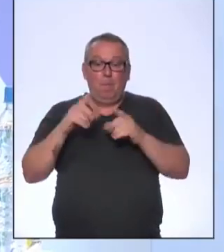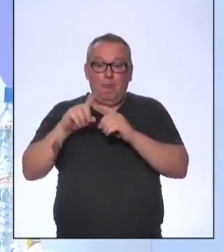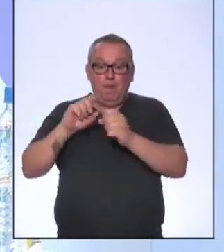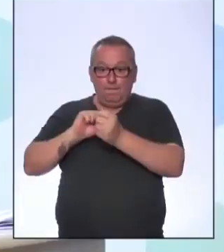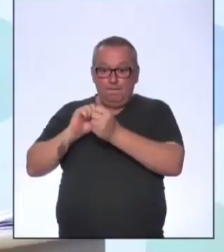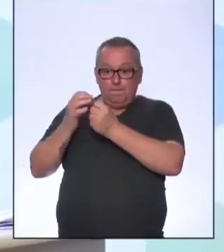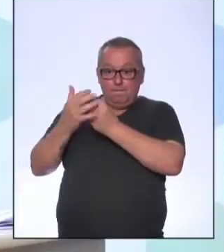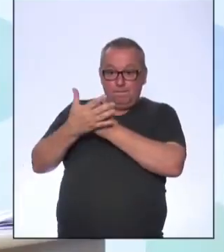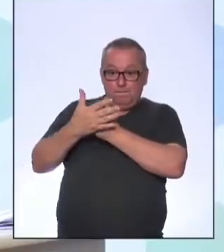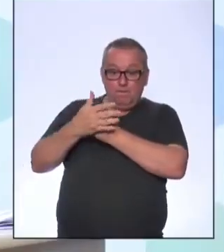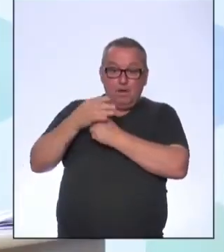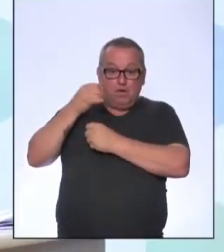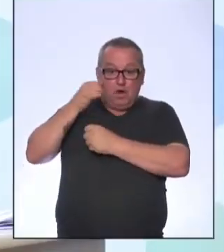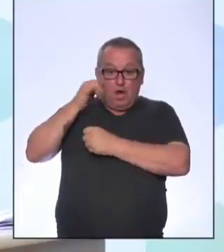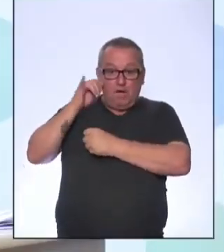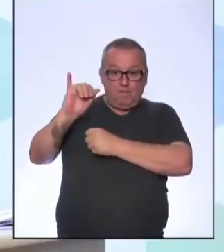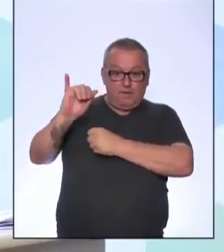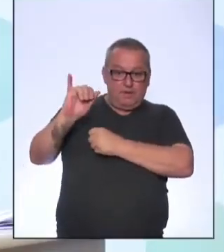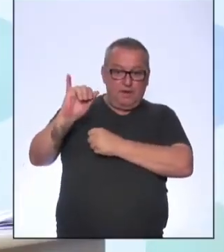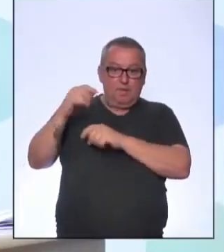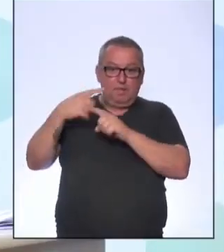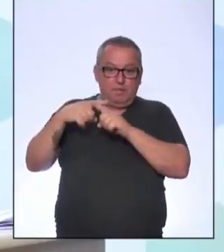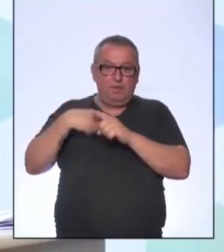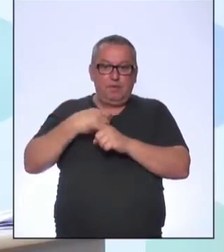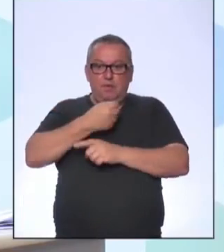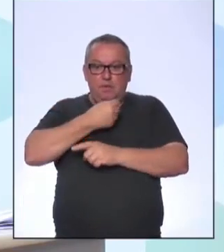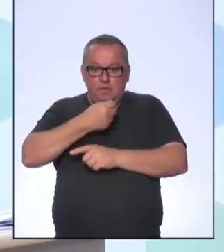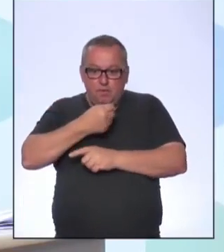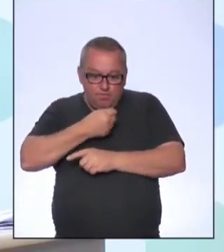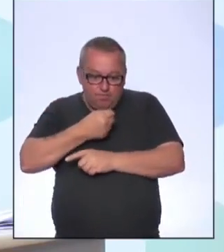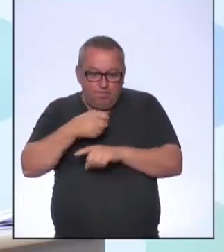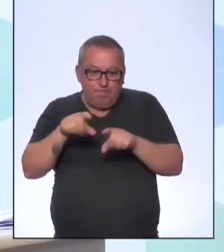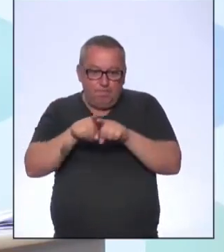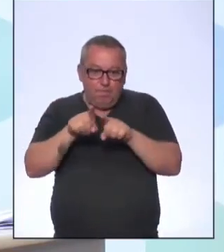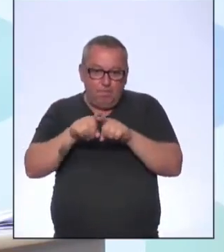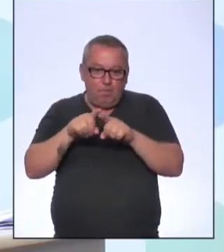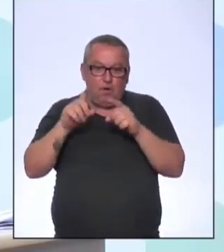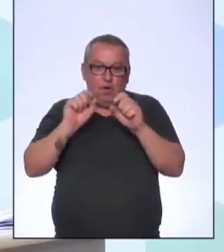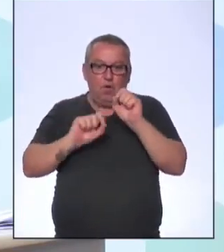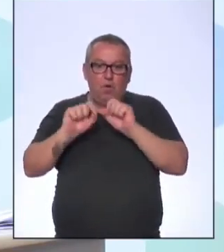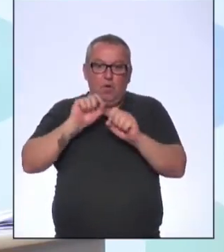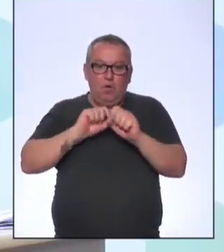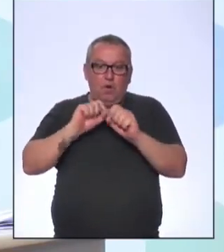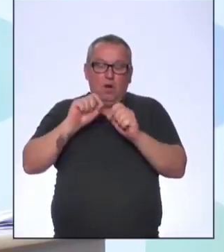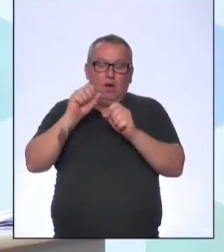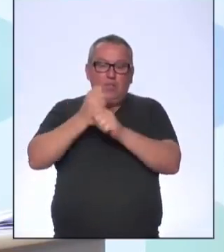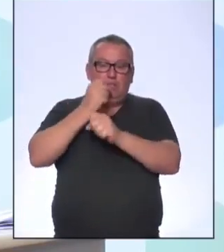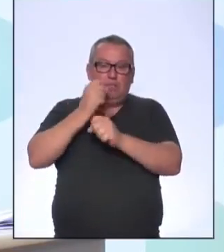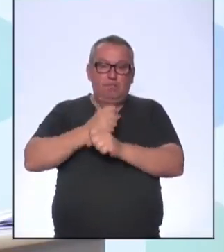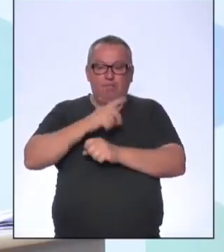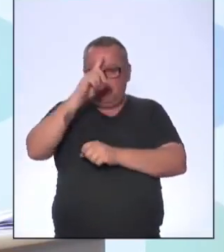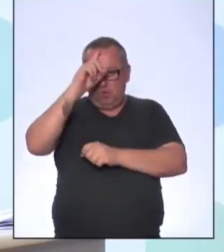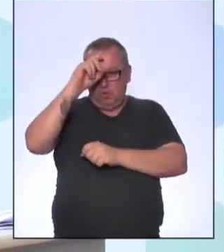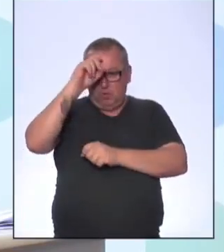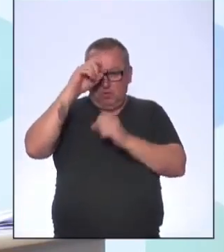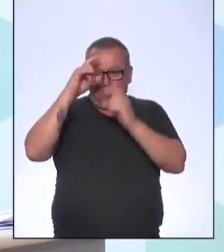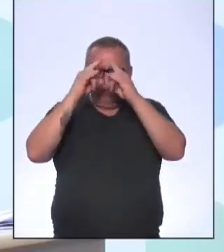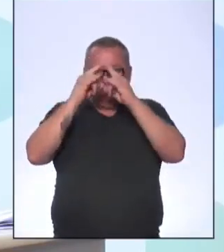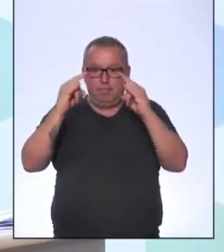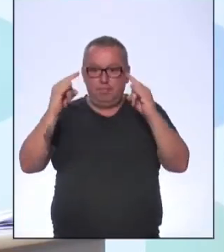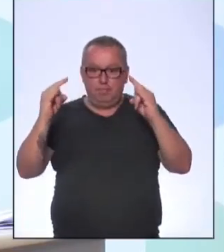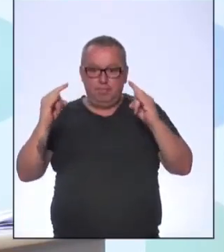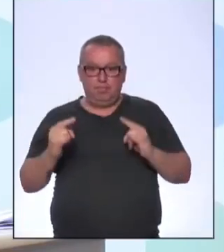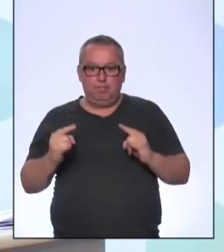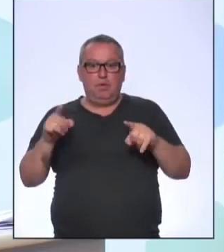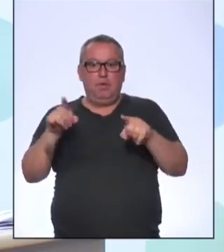no sentido de prevenção, porque nós poderíamos ter uma reportagem sobre o coronavírus. Sim. Com relação à construção de hospitais de campanha, por exemplo, poderíamos ter